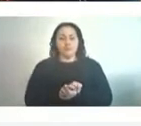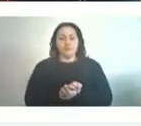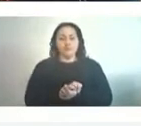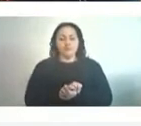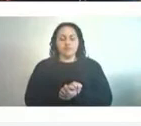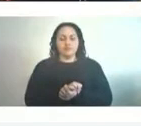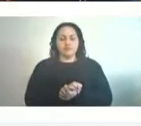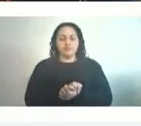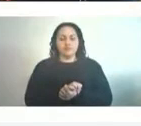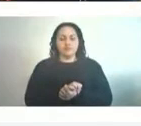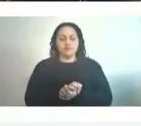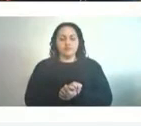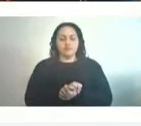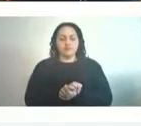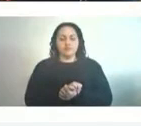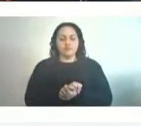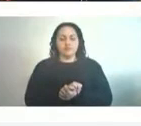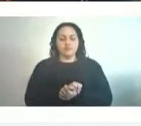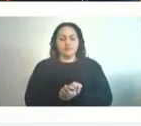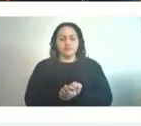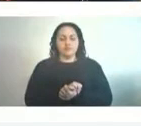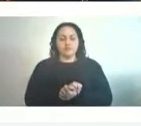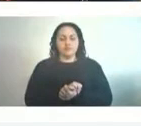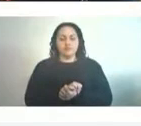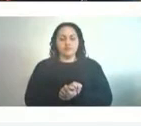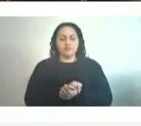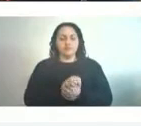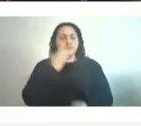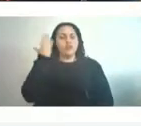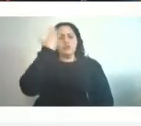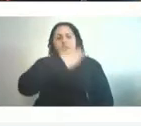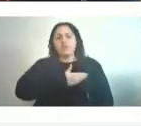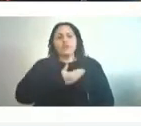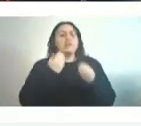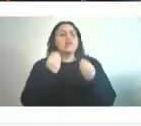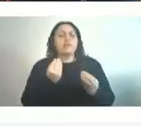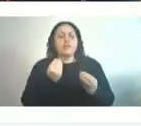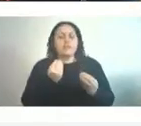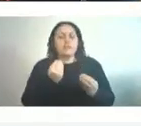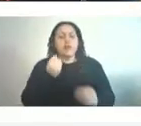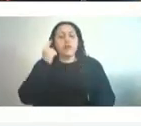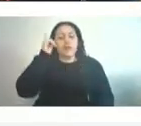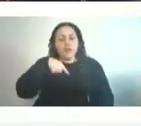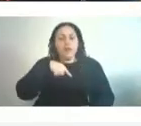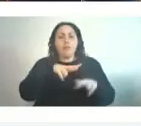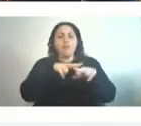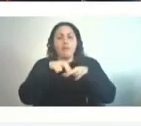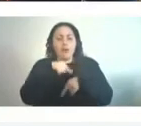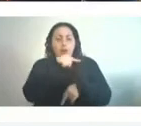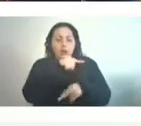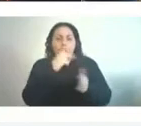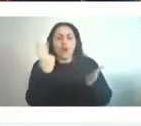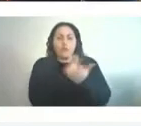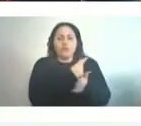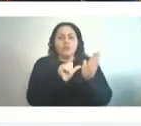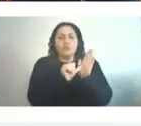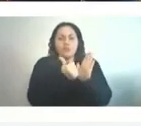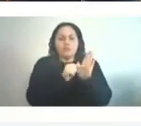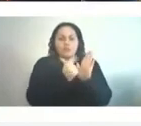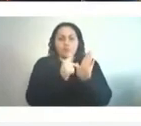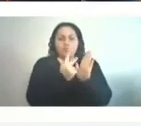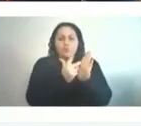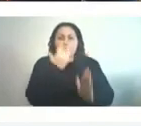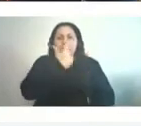pela possibilidade da repetição dos fenômenos, né? Então, a pesquisa científica, na perspectiva da